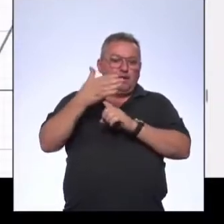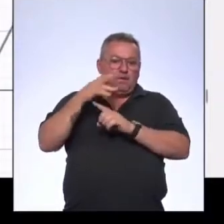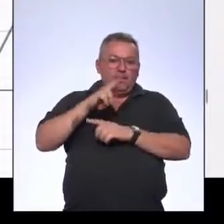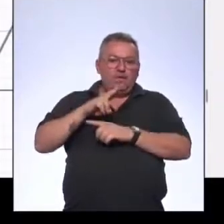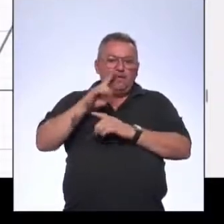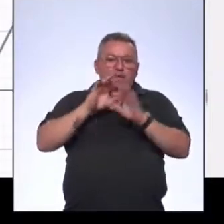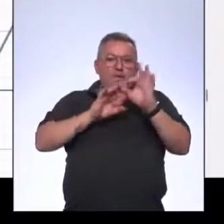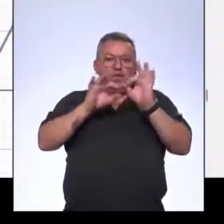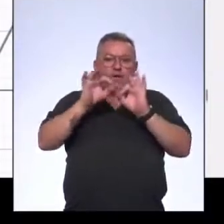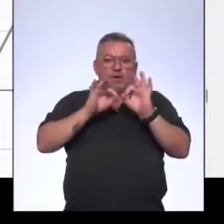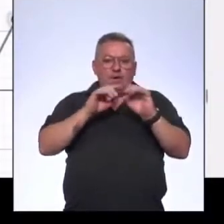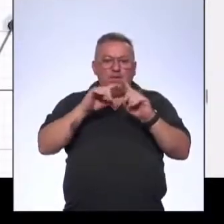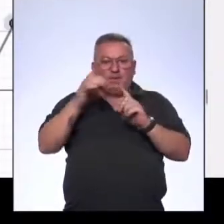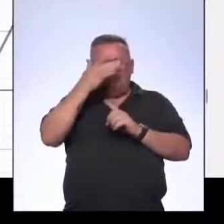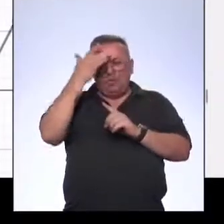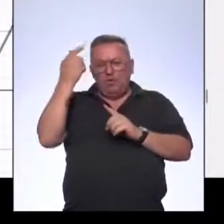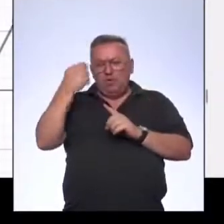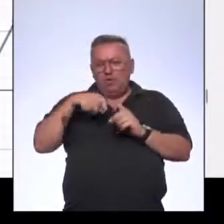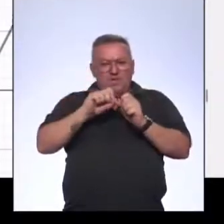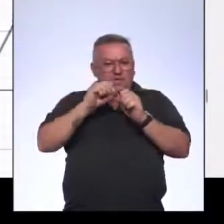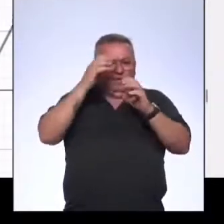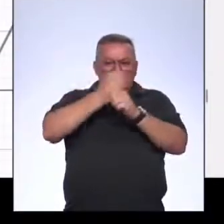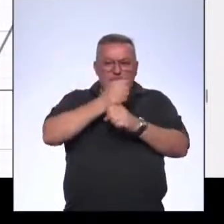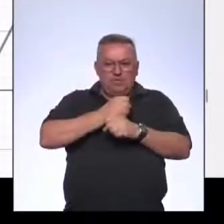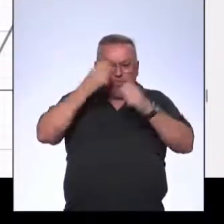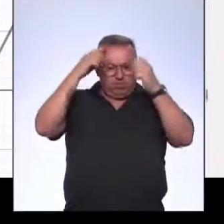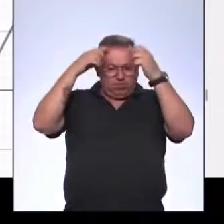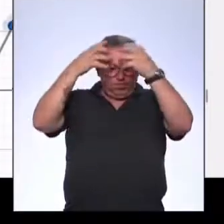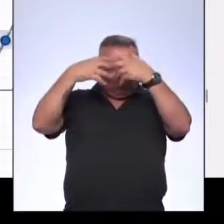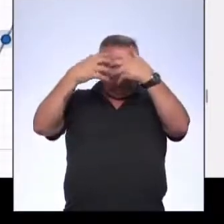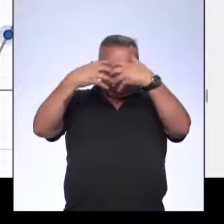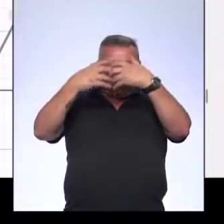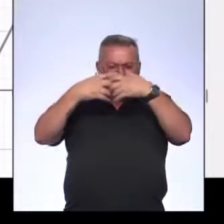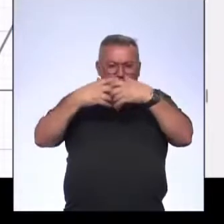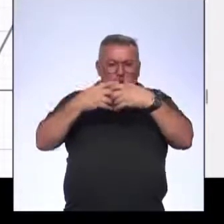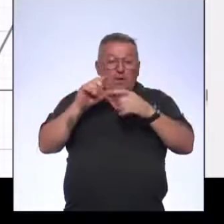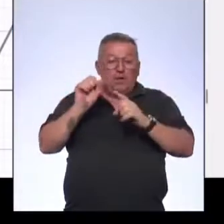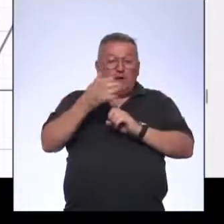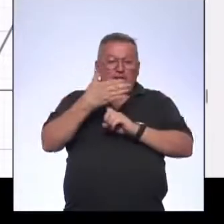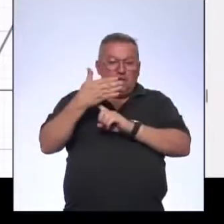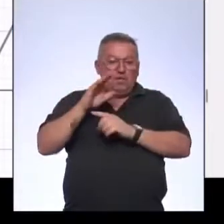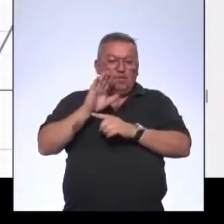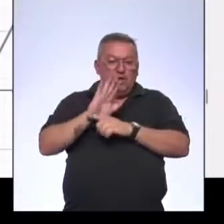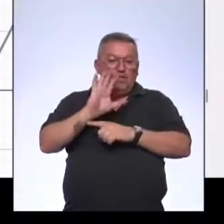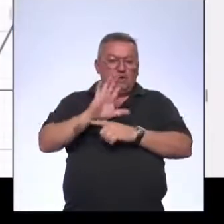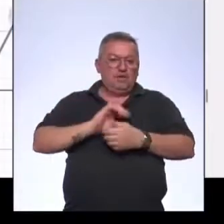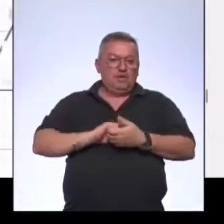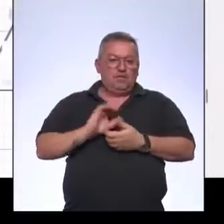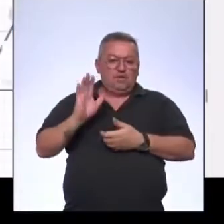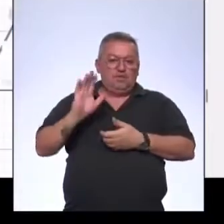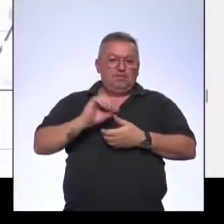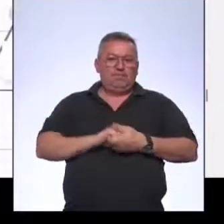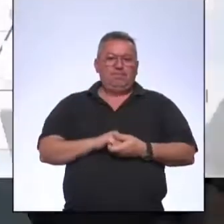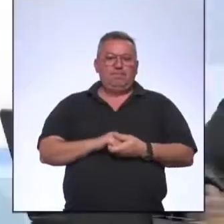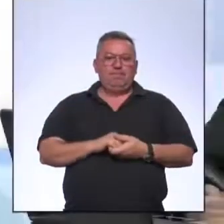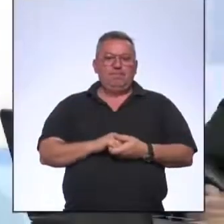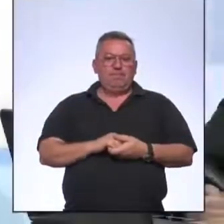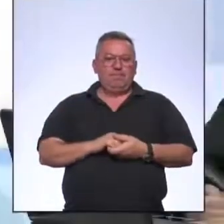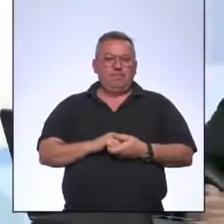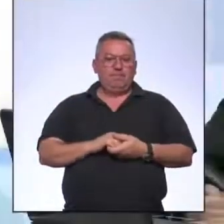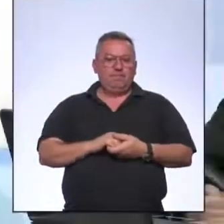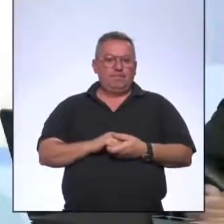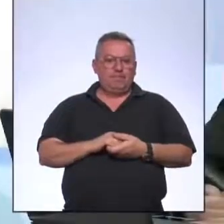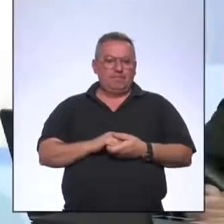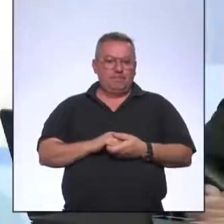pessoal usa para programar né para que a pessoa não precisa de fazer um cálculo toda hora né então é isso aí pessoal tchau tchau